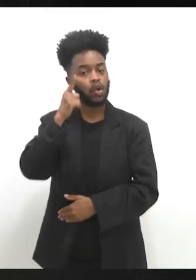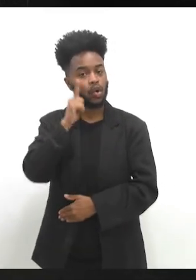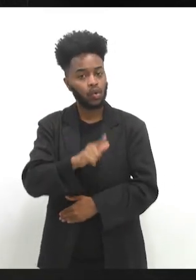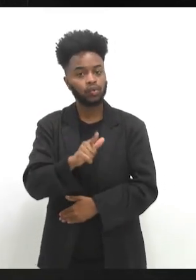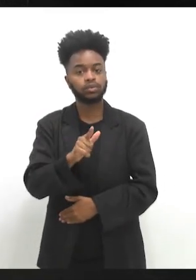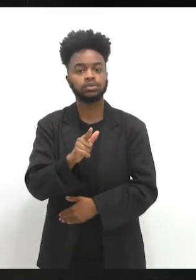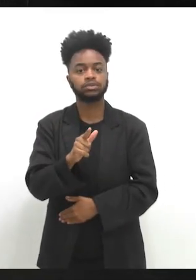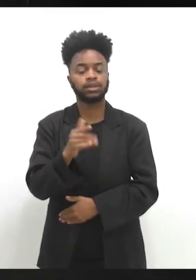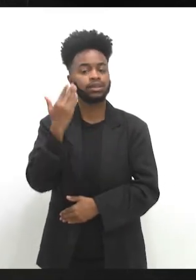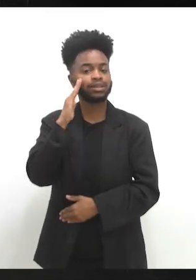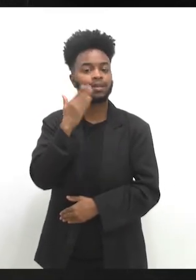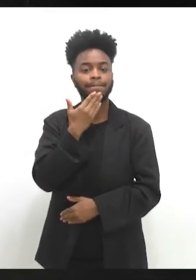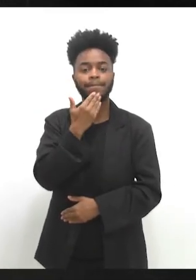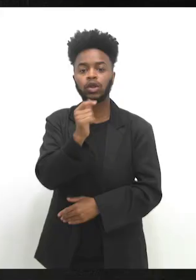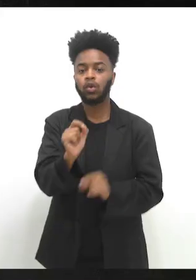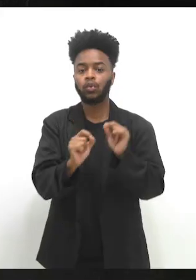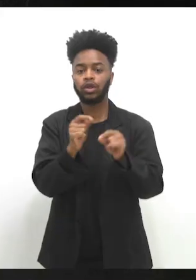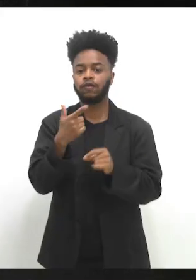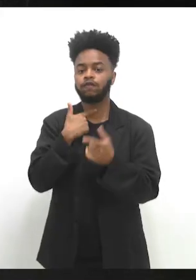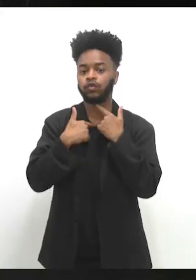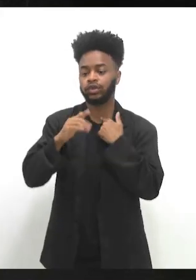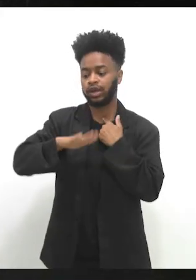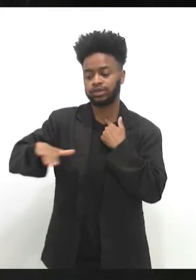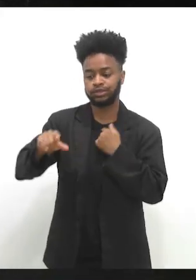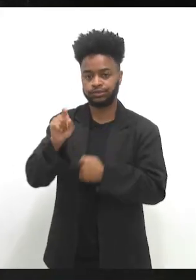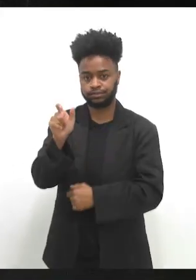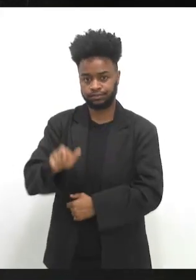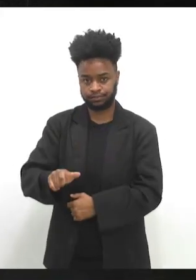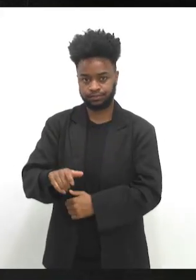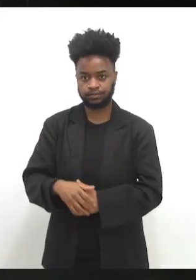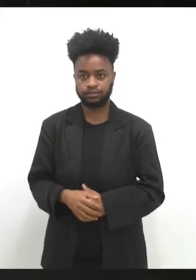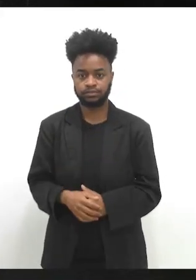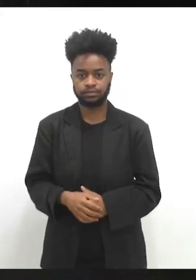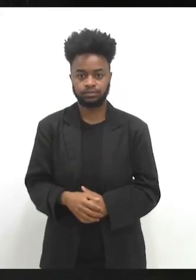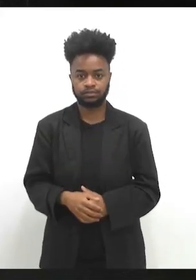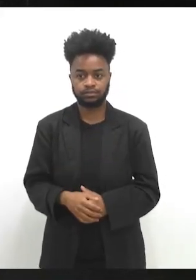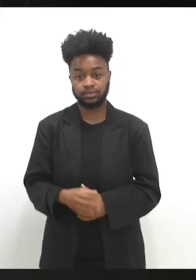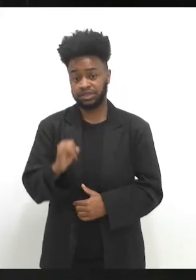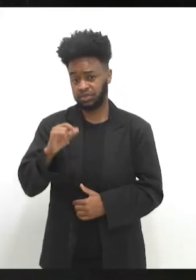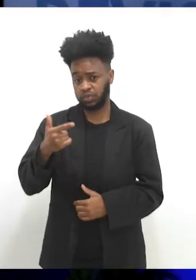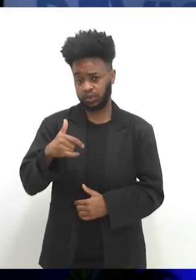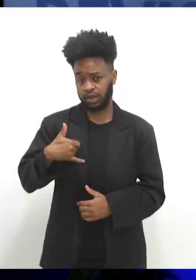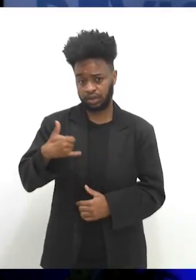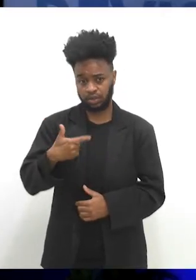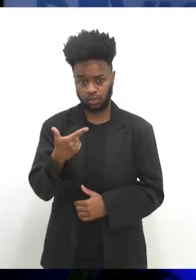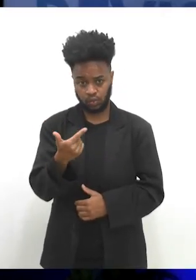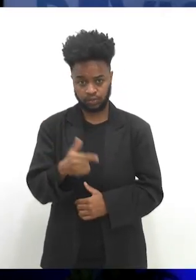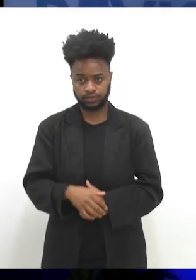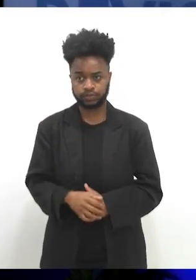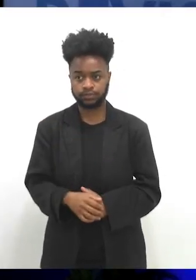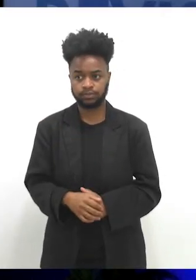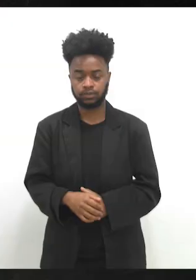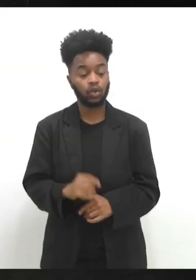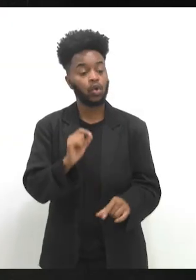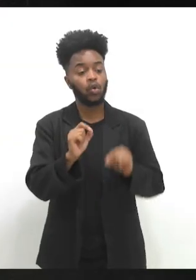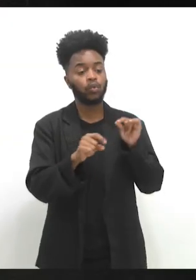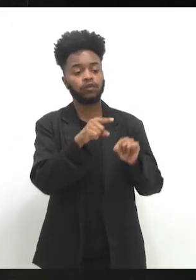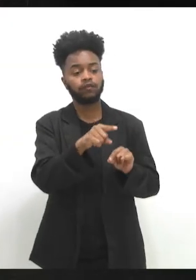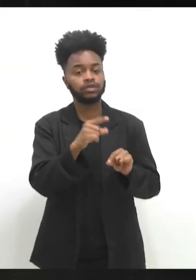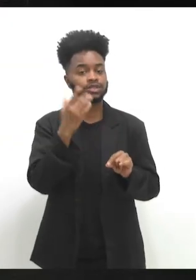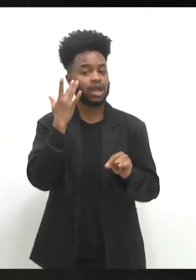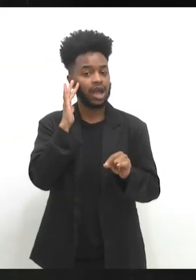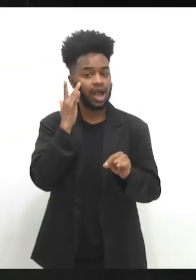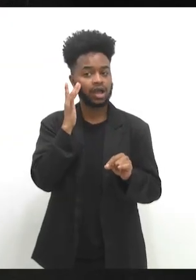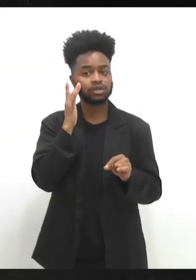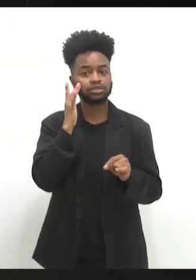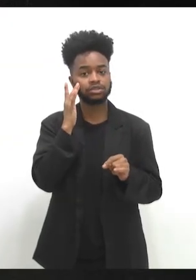gente consegue alcançar e entender melhor a vontade daquela criança, ainda que ela não tenha 12 anos. Sim. O que você